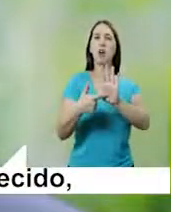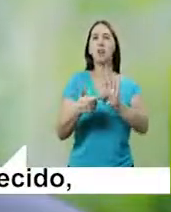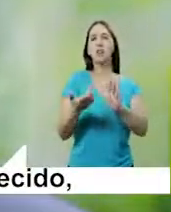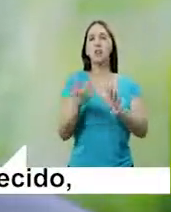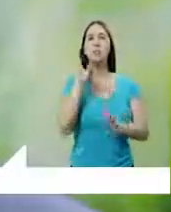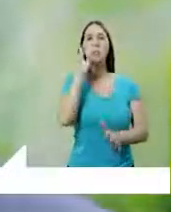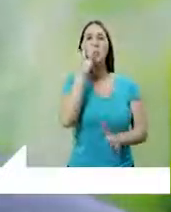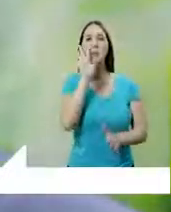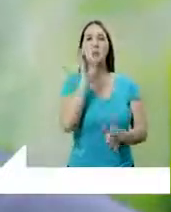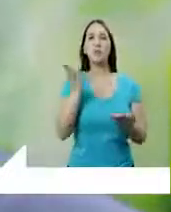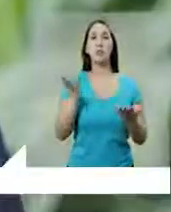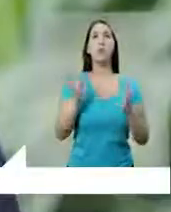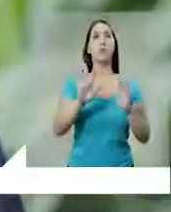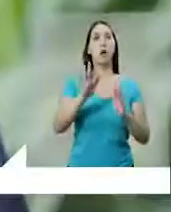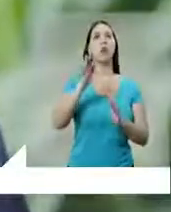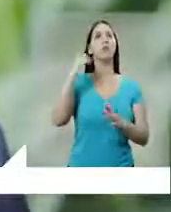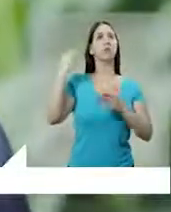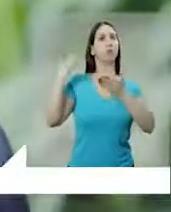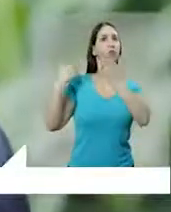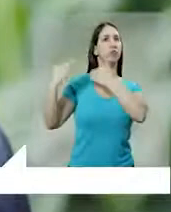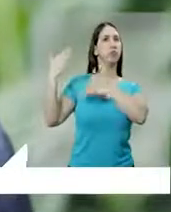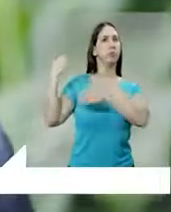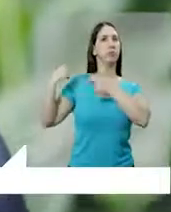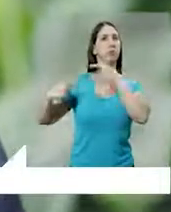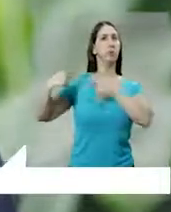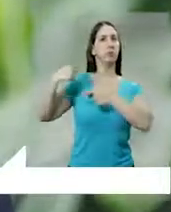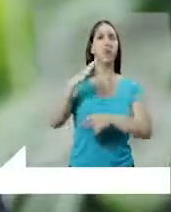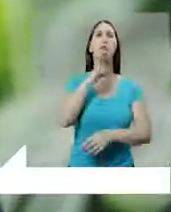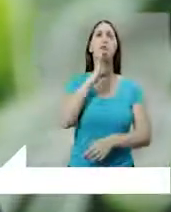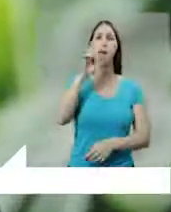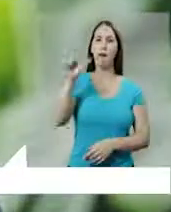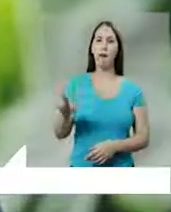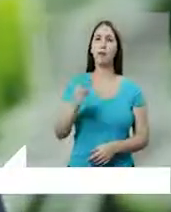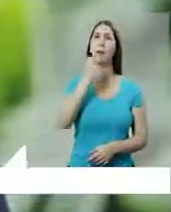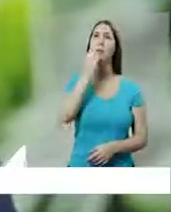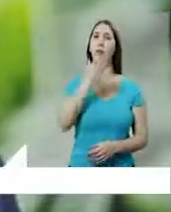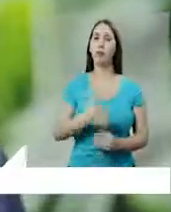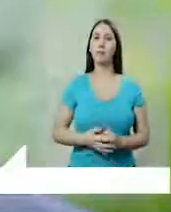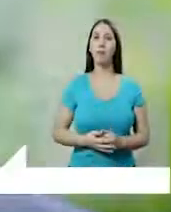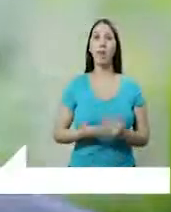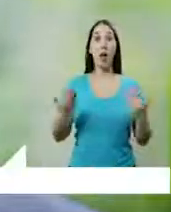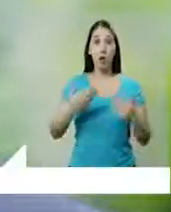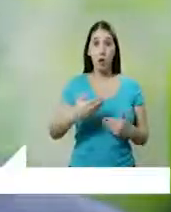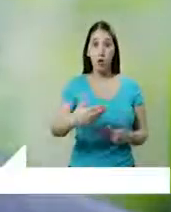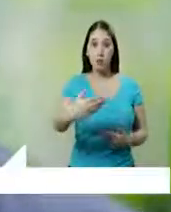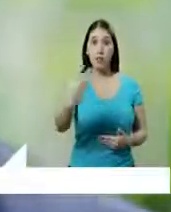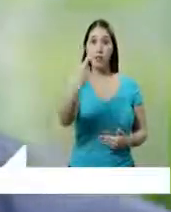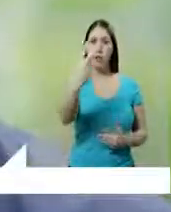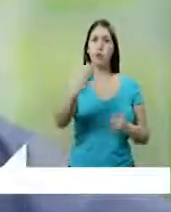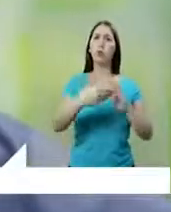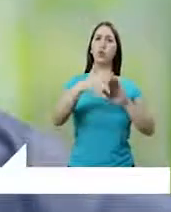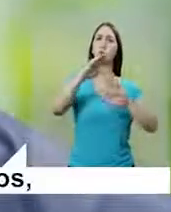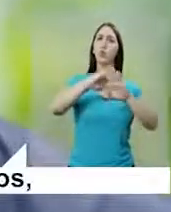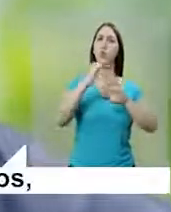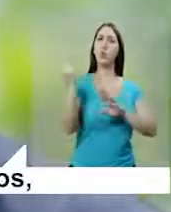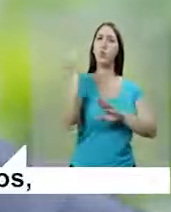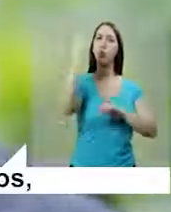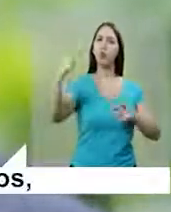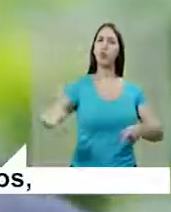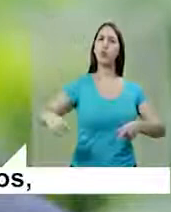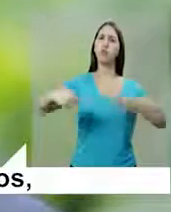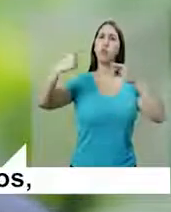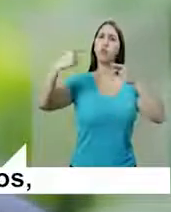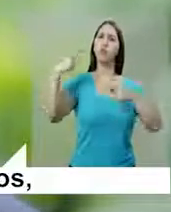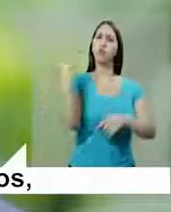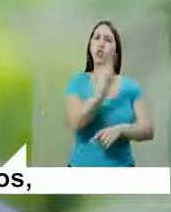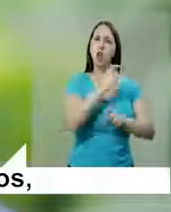um desconhecido bonzinho, mas a velha política já conhece o Márcio França muito bem. Nesse segundo turno, é preciso entrar na briga